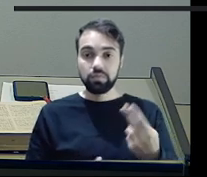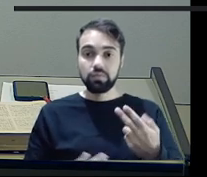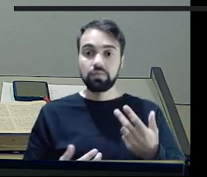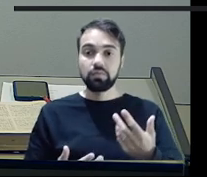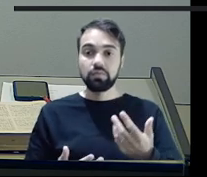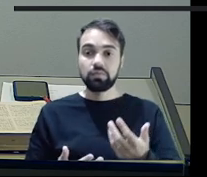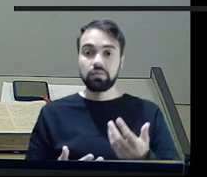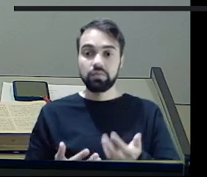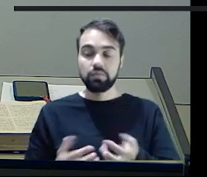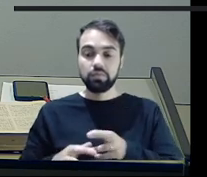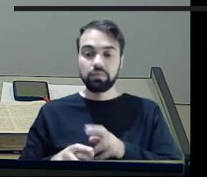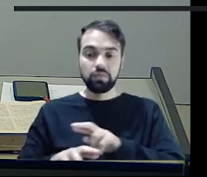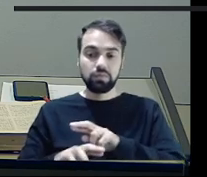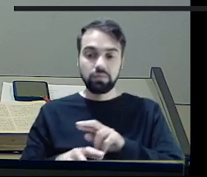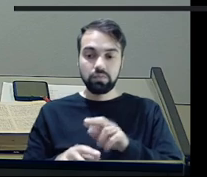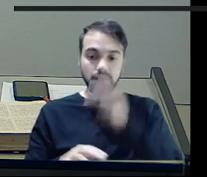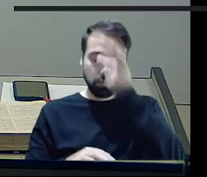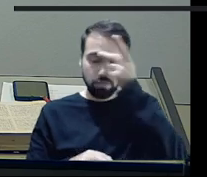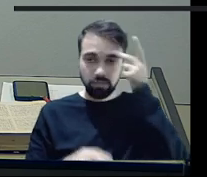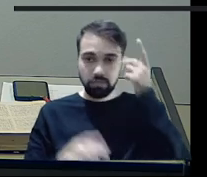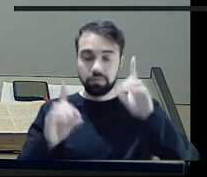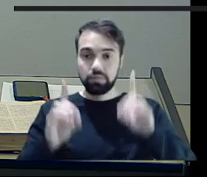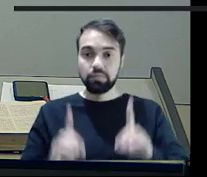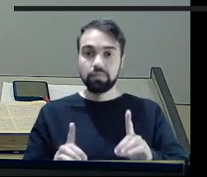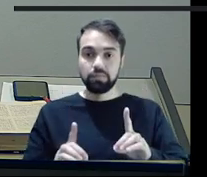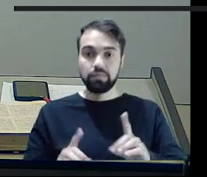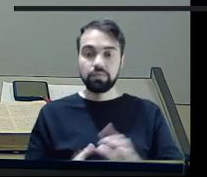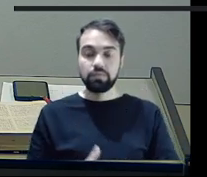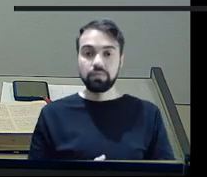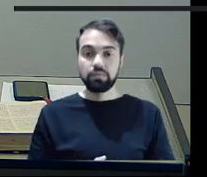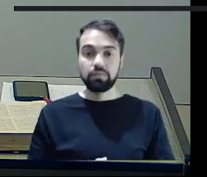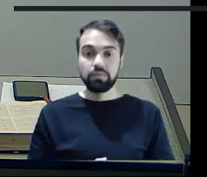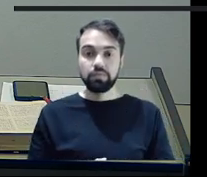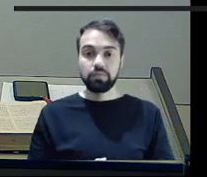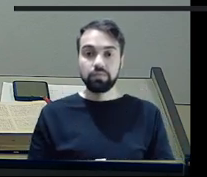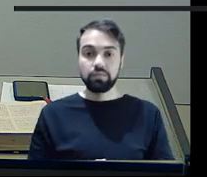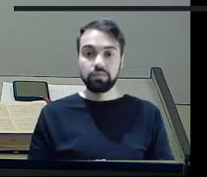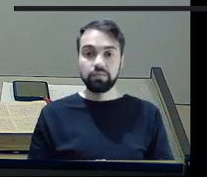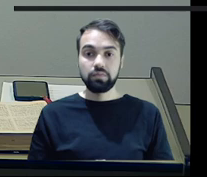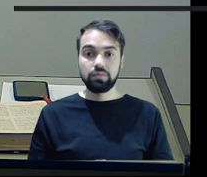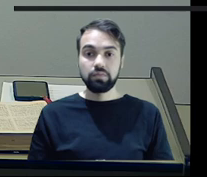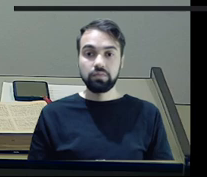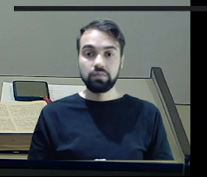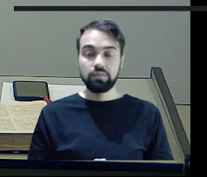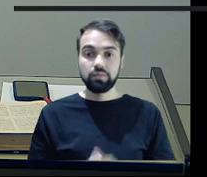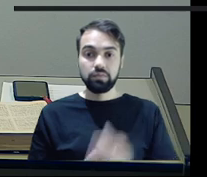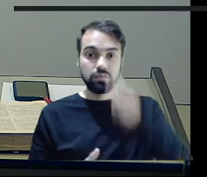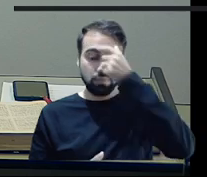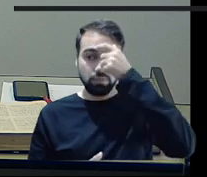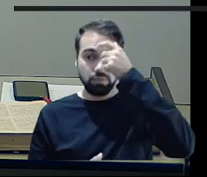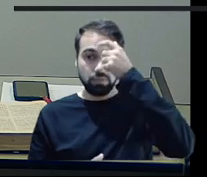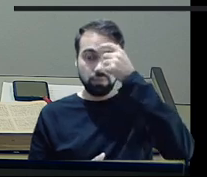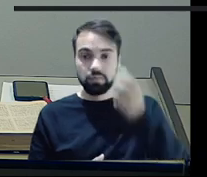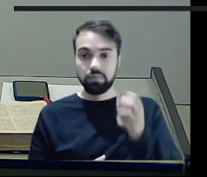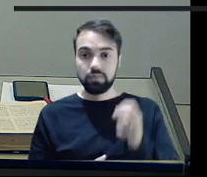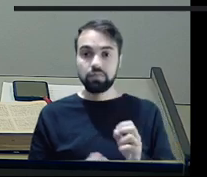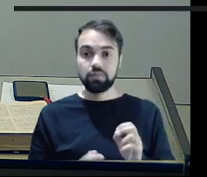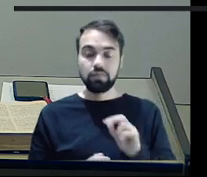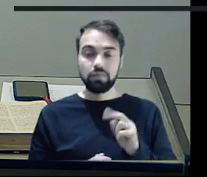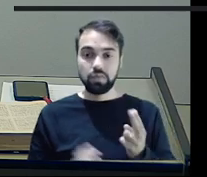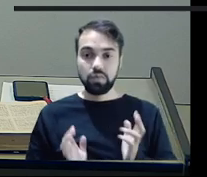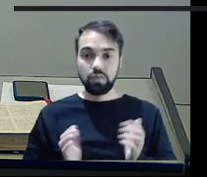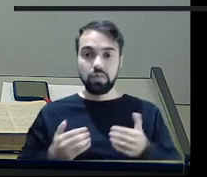pessoas com deficiências físicas, sensoriais, intelectual, do